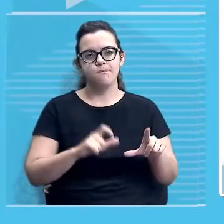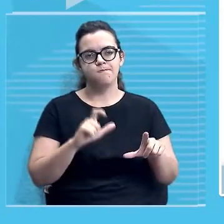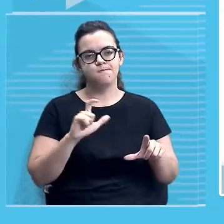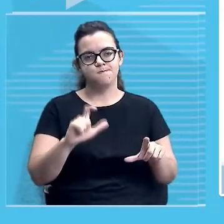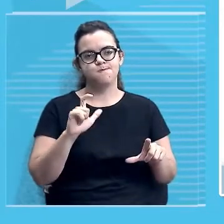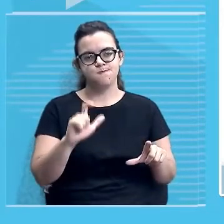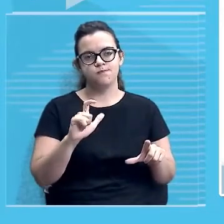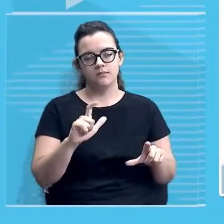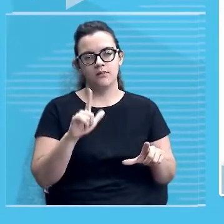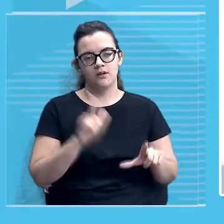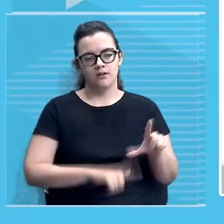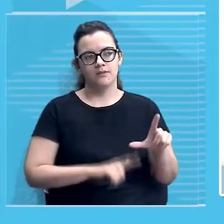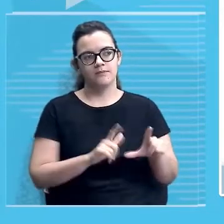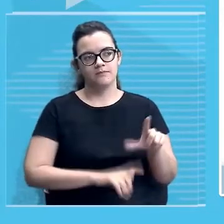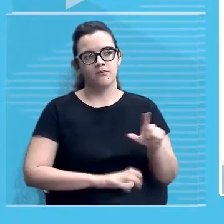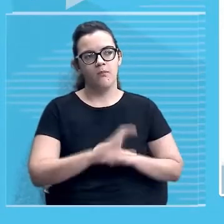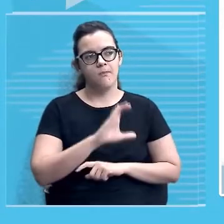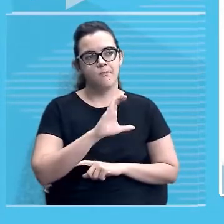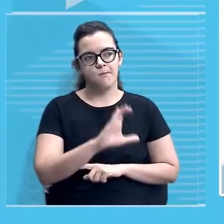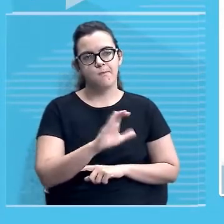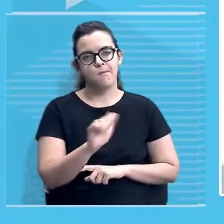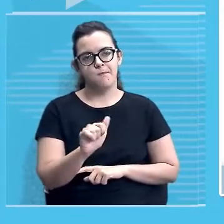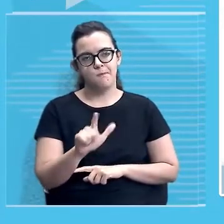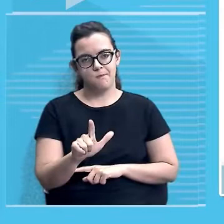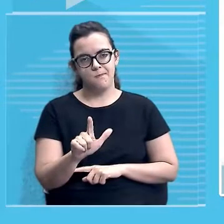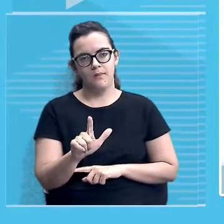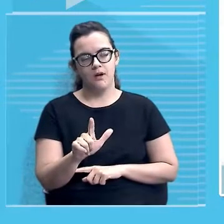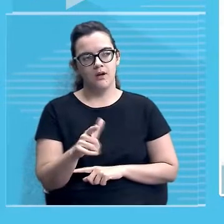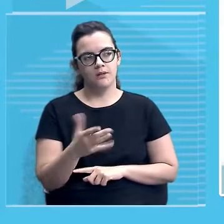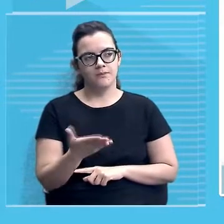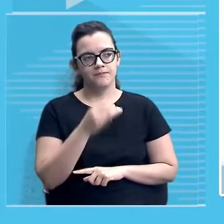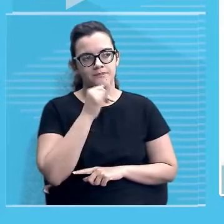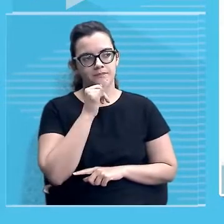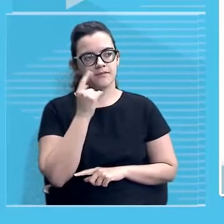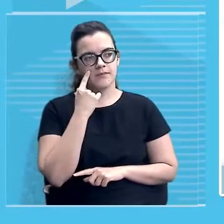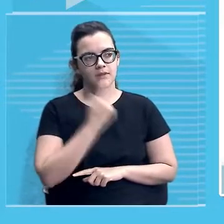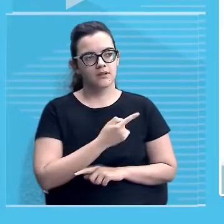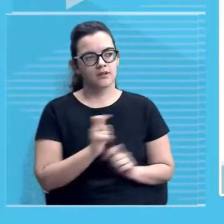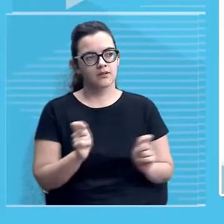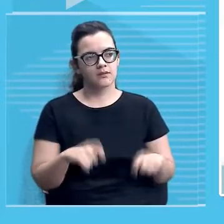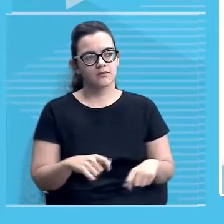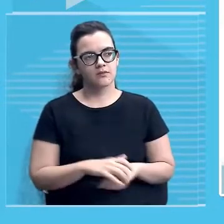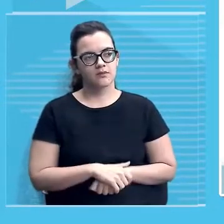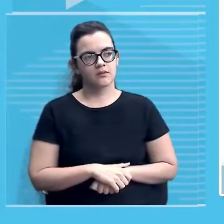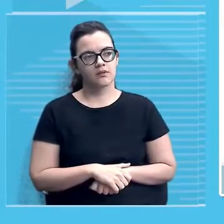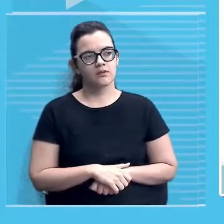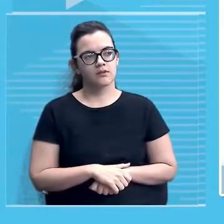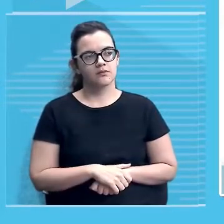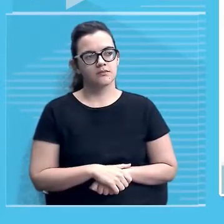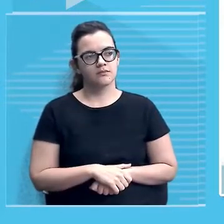Tá? Por isso que chamam de grande caloria.